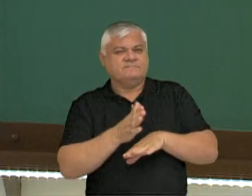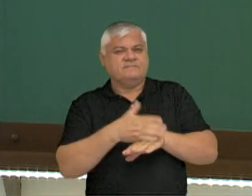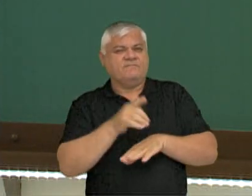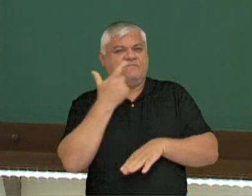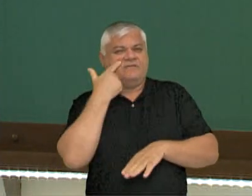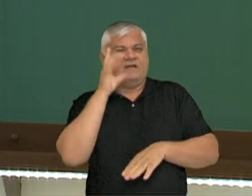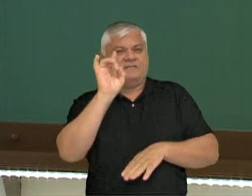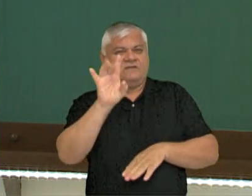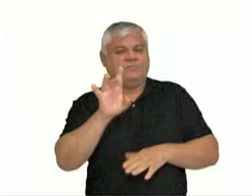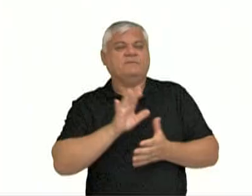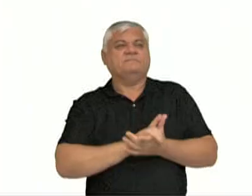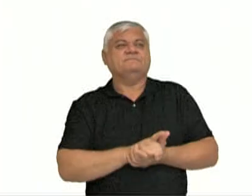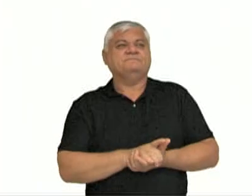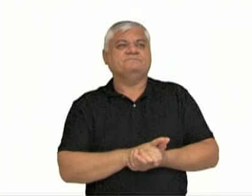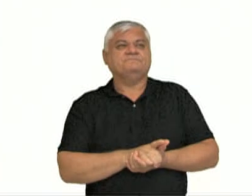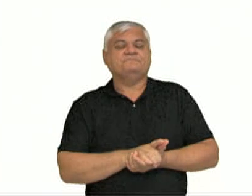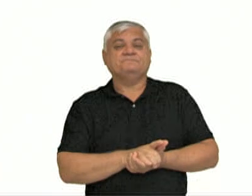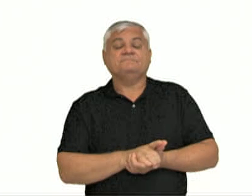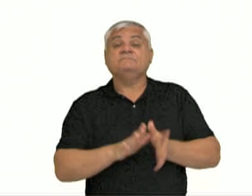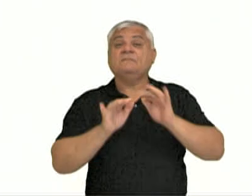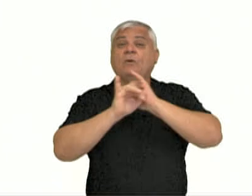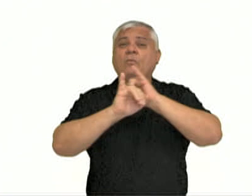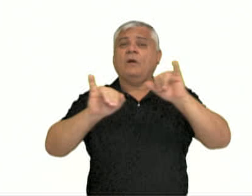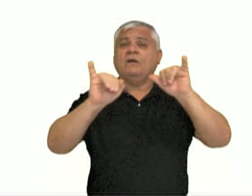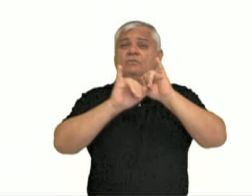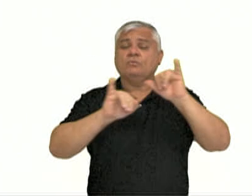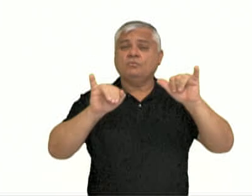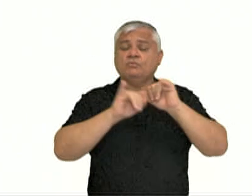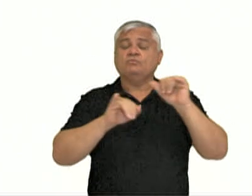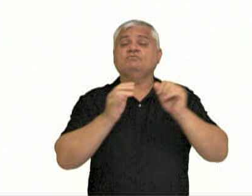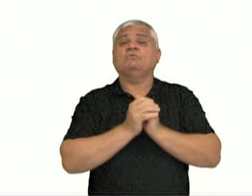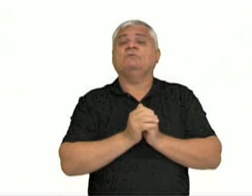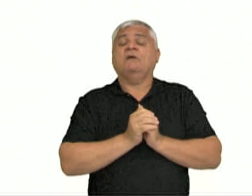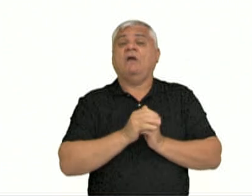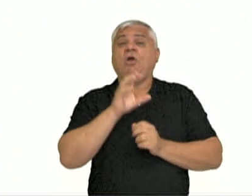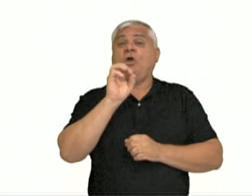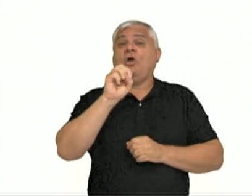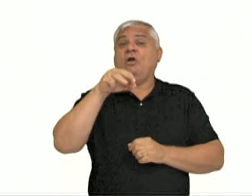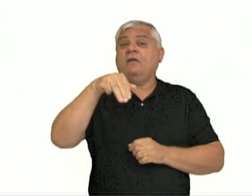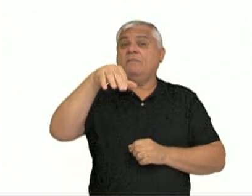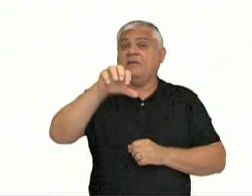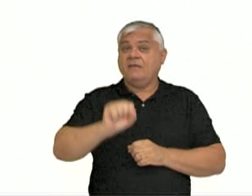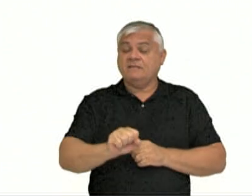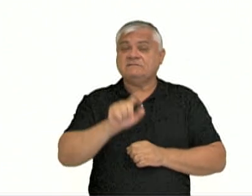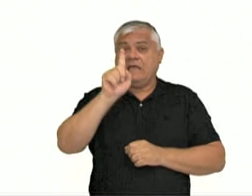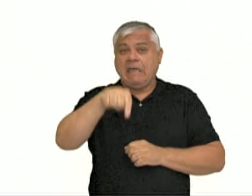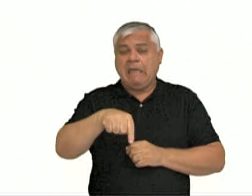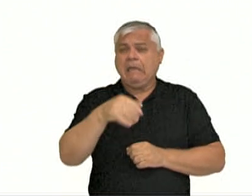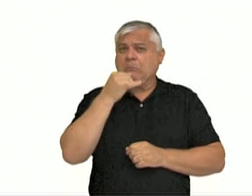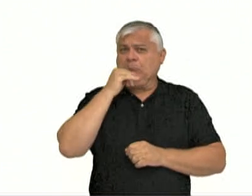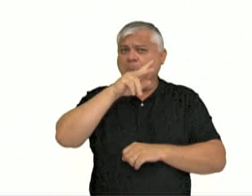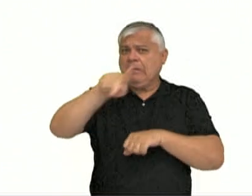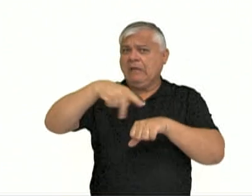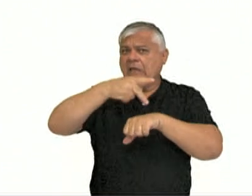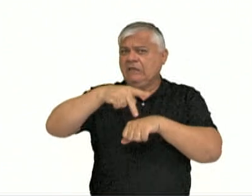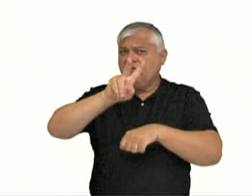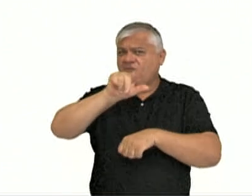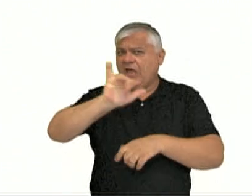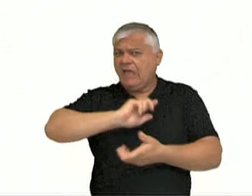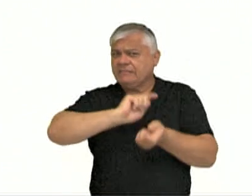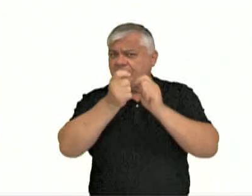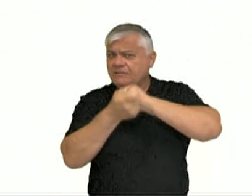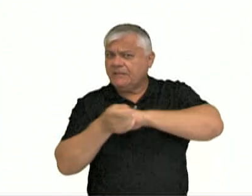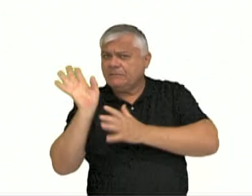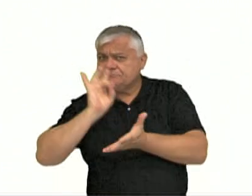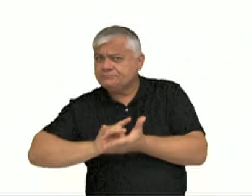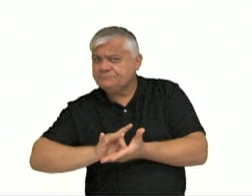cada uma? O anúncio da Organização Mundial de Saúde: será que os países se adaptarão à nova